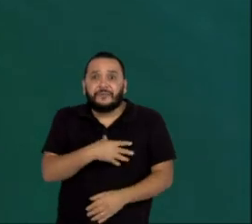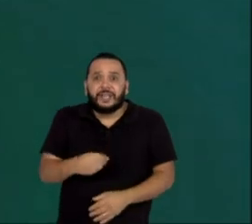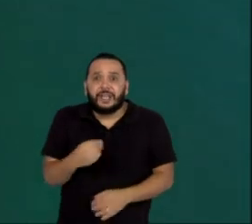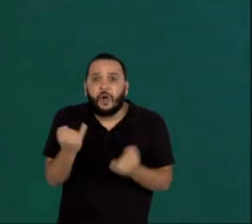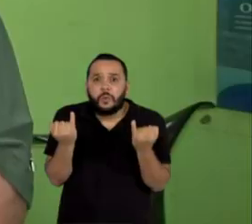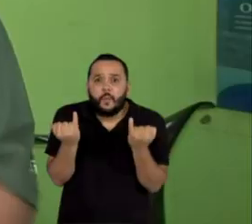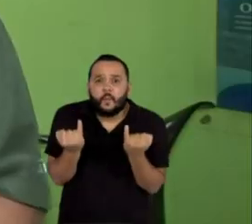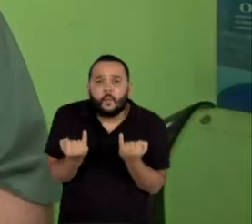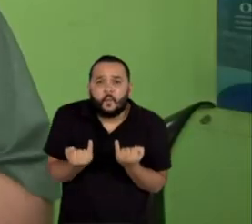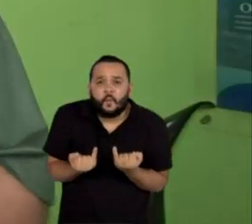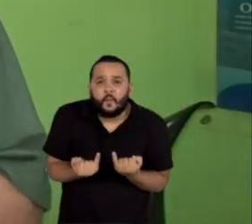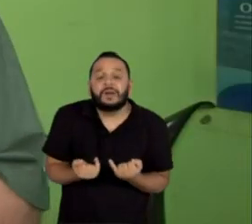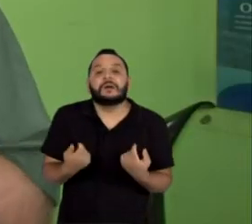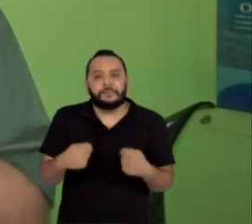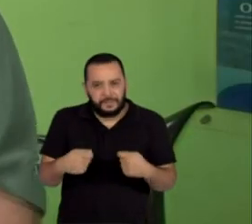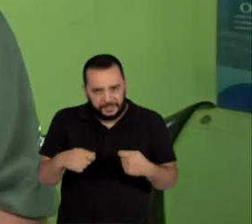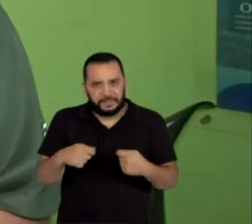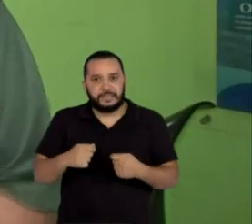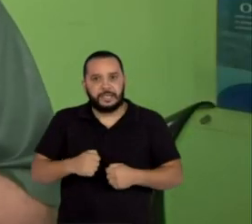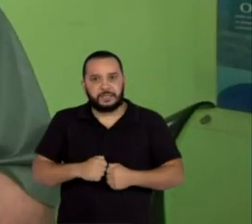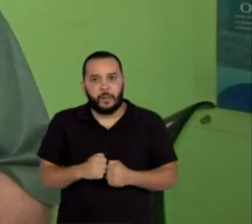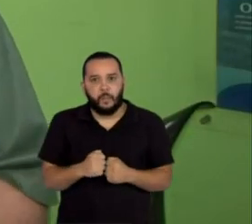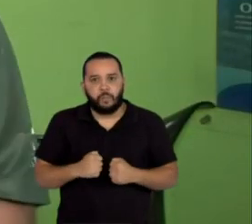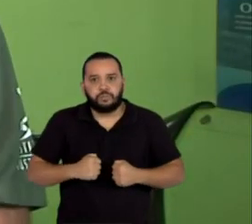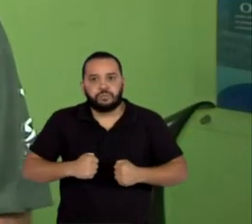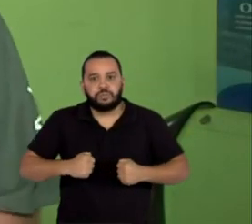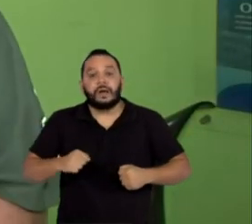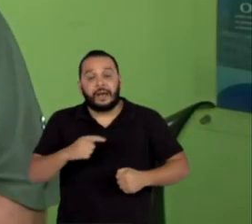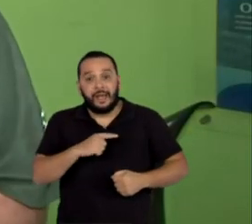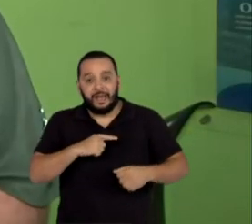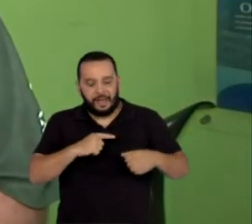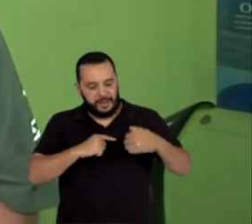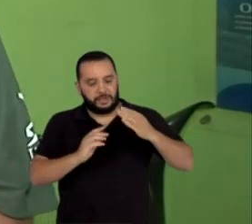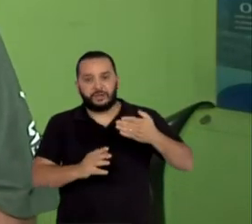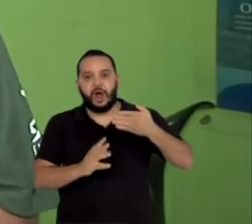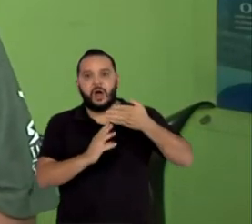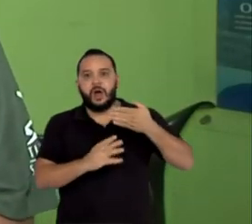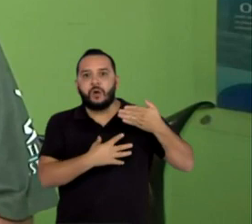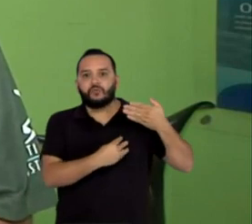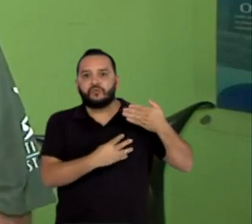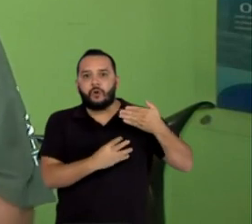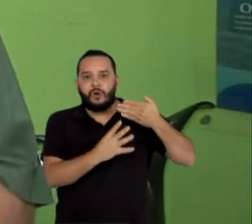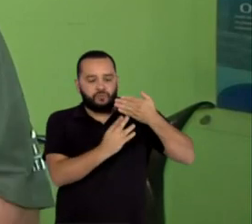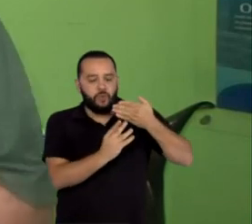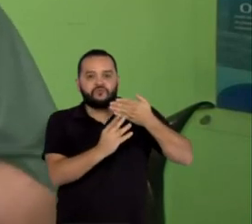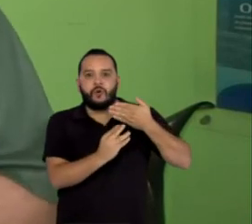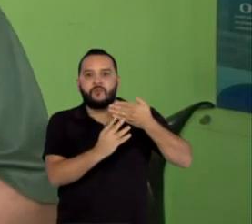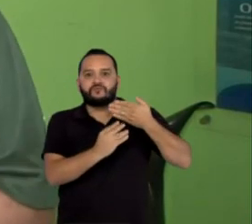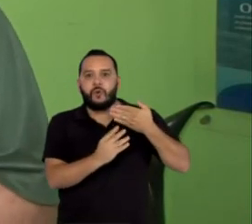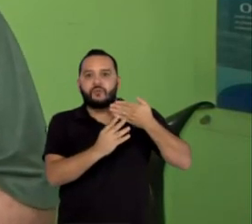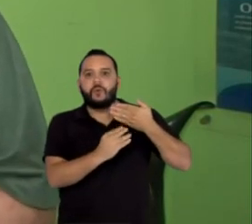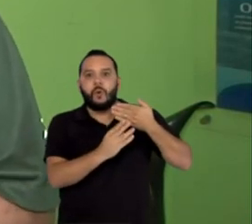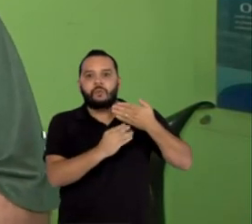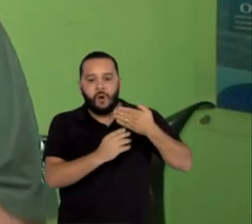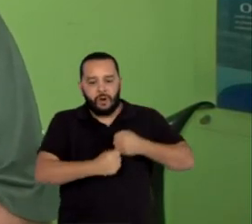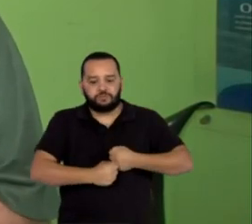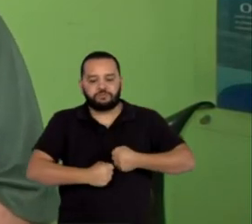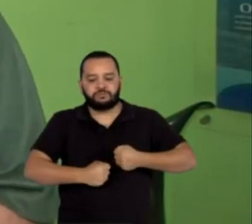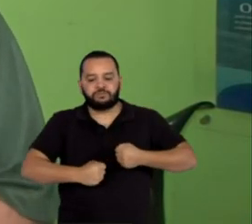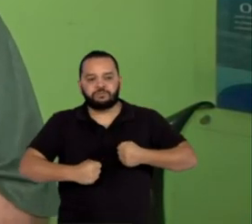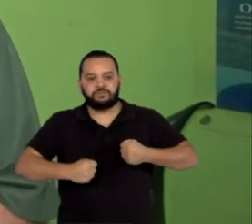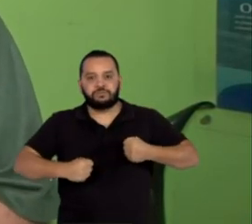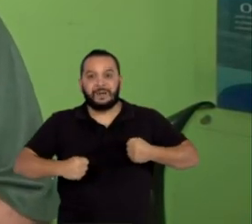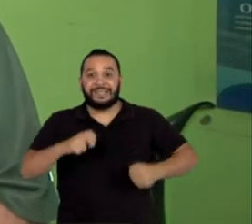Então, ele tem que ganhar uma gordura. Então, ele fica mamando durante todo esse período que ele está aqui para poder ganhar um pezinho, que é em